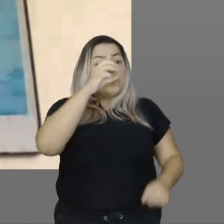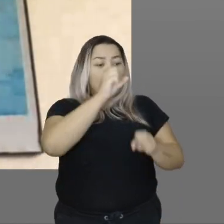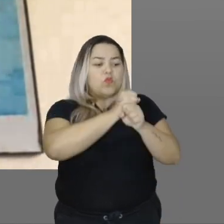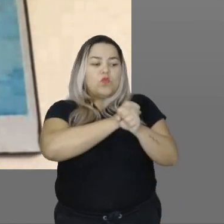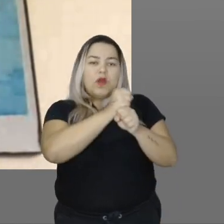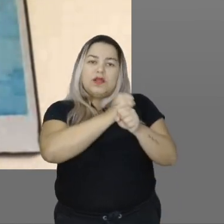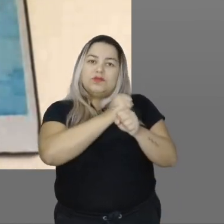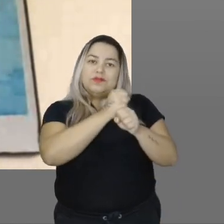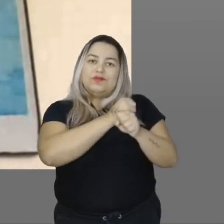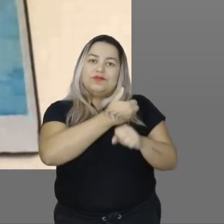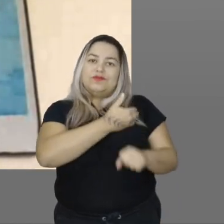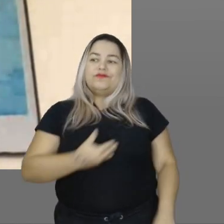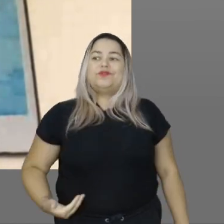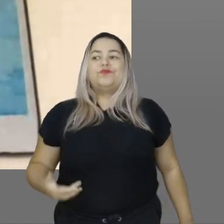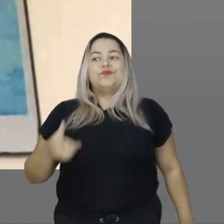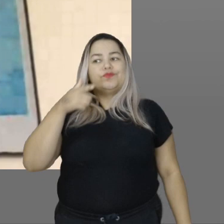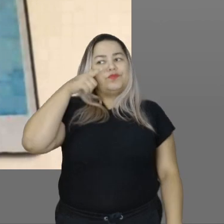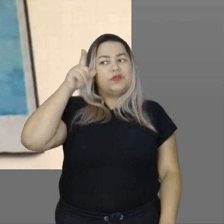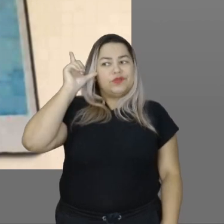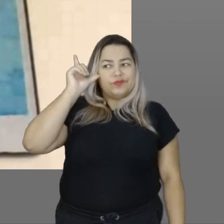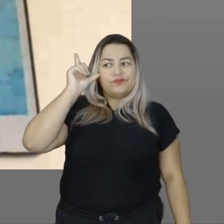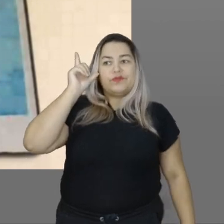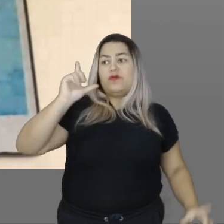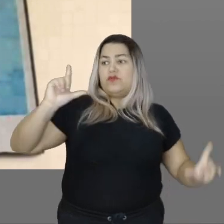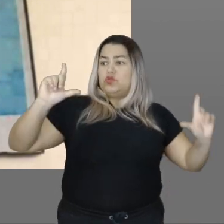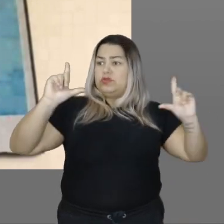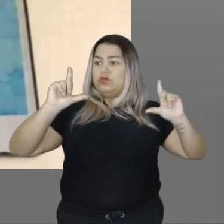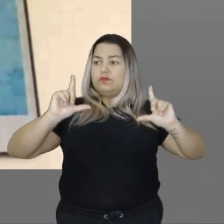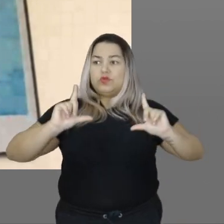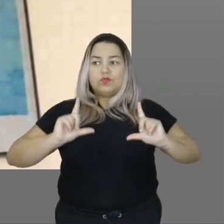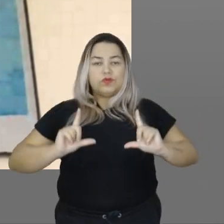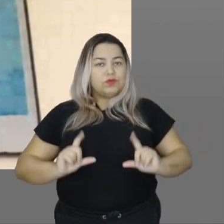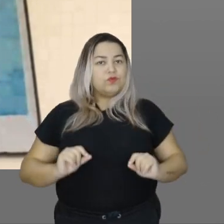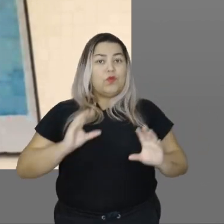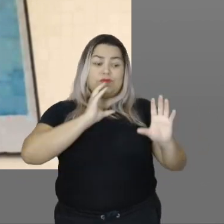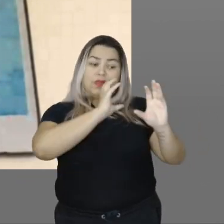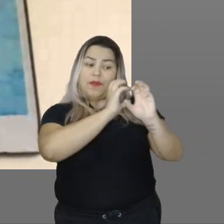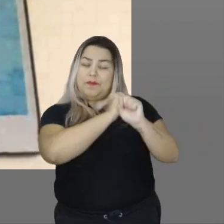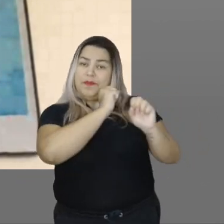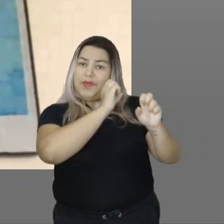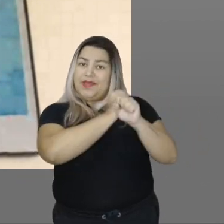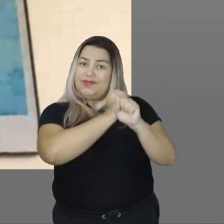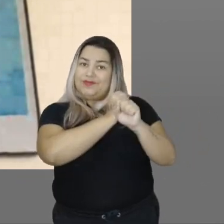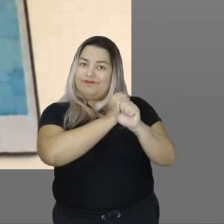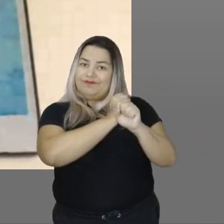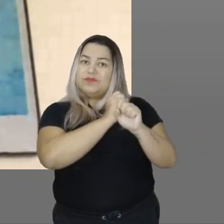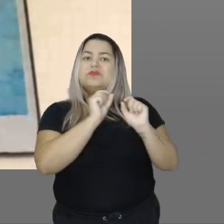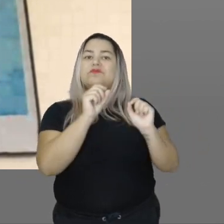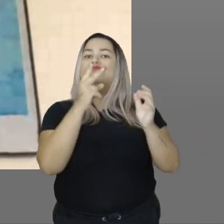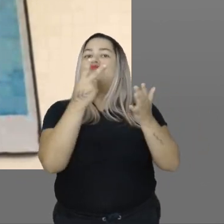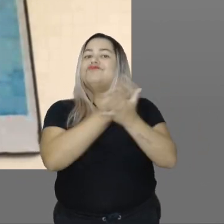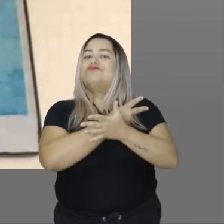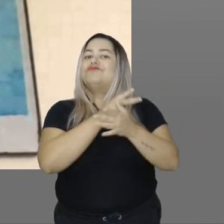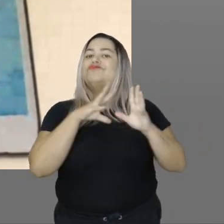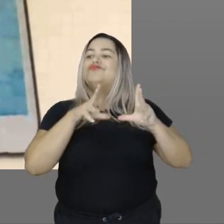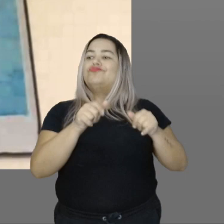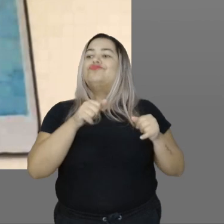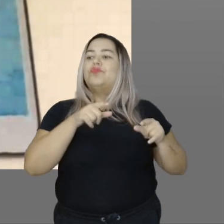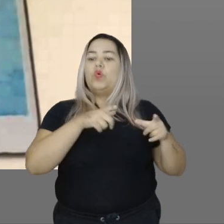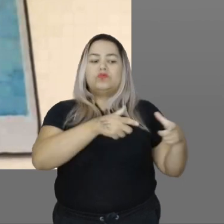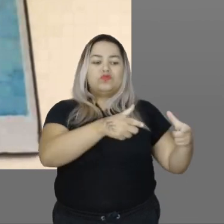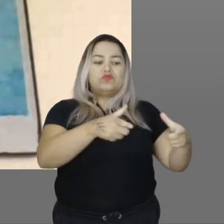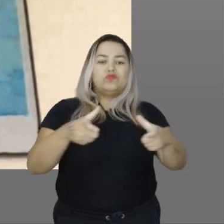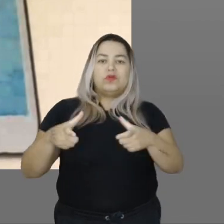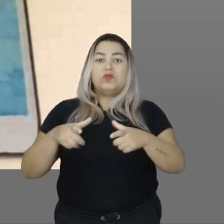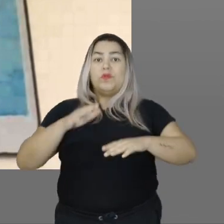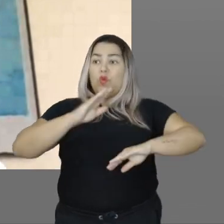anos do governo anterior. Ano a ano estava diminuindo o orçamento. E esta crise se dava por todas as áreas. Então, o primeiro grande